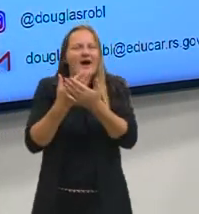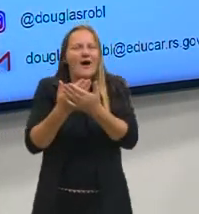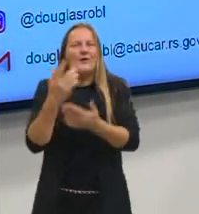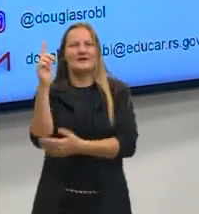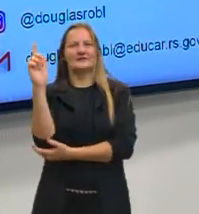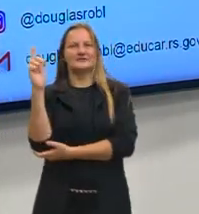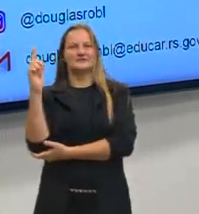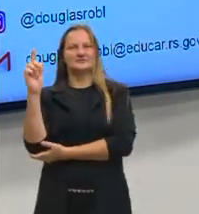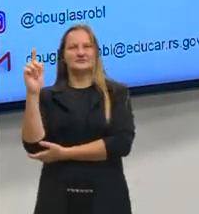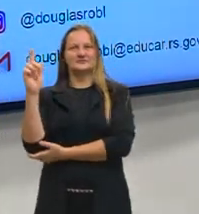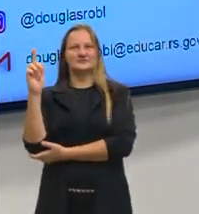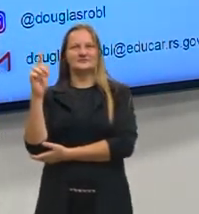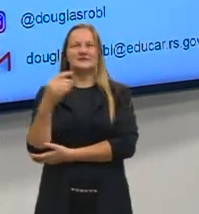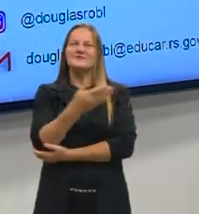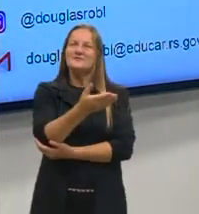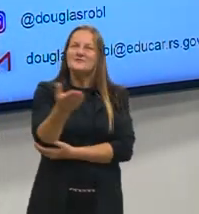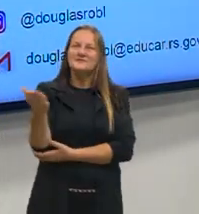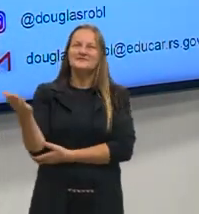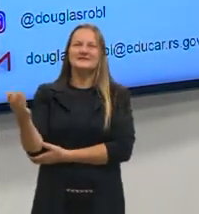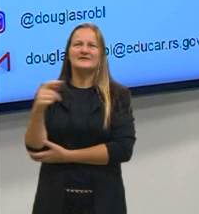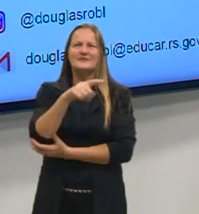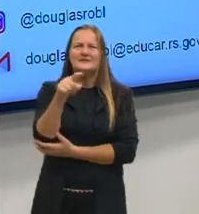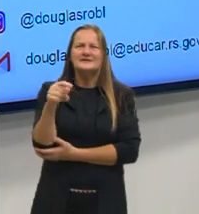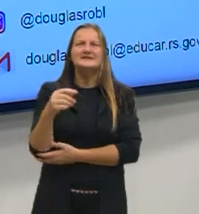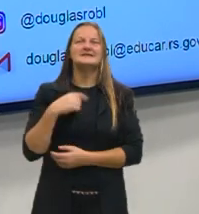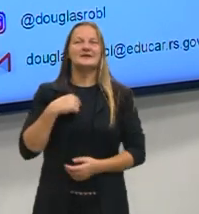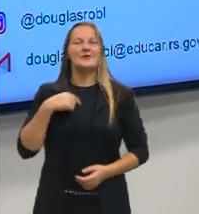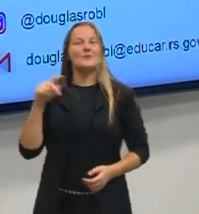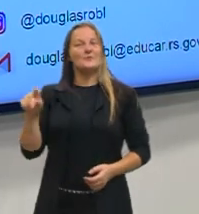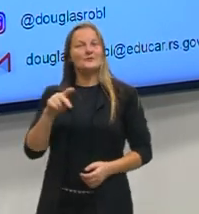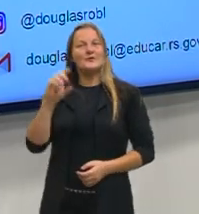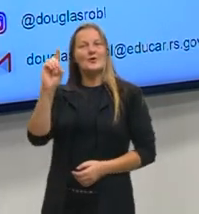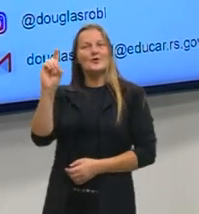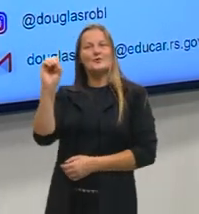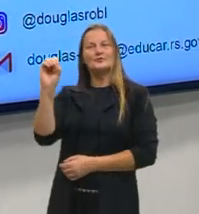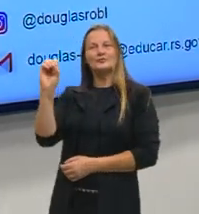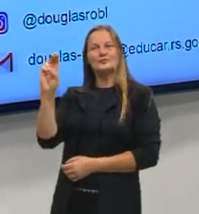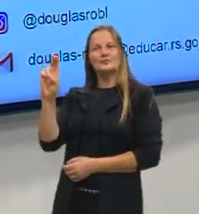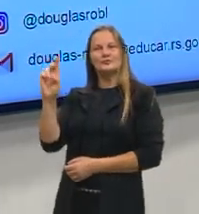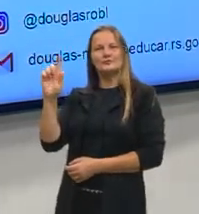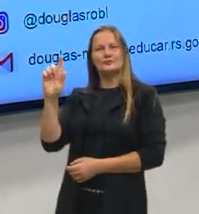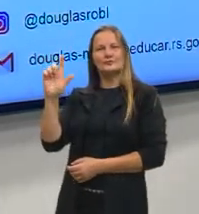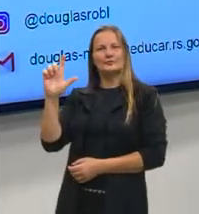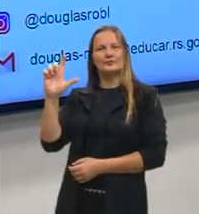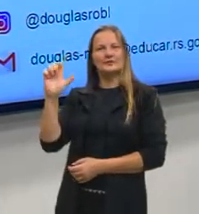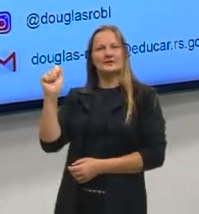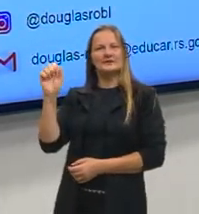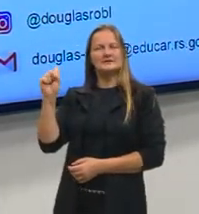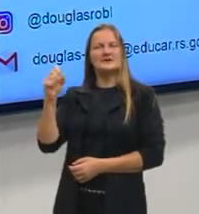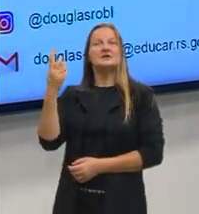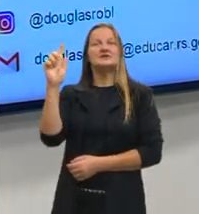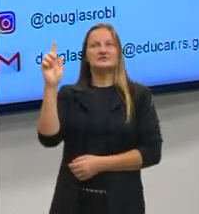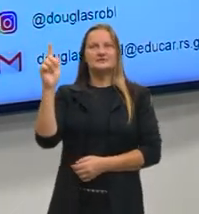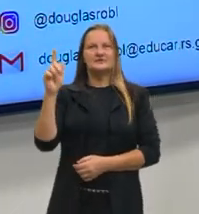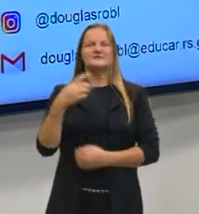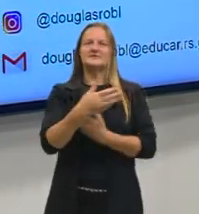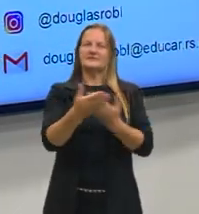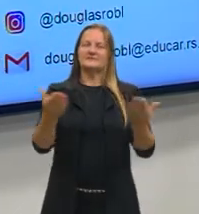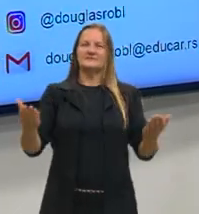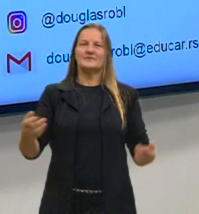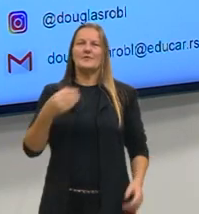aulinhas de geografia para vocês como você sabe então sou o professor Douglas né professor de geografia de vocês